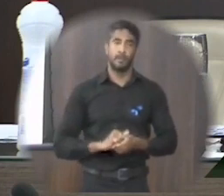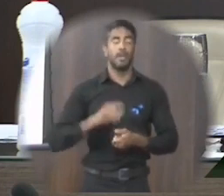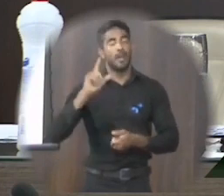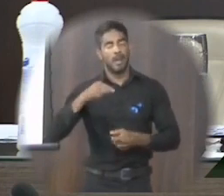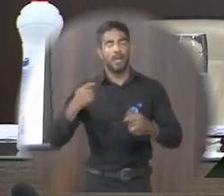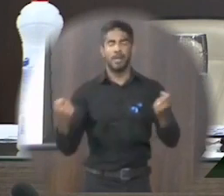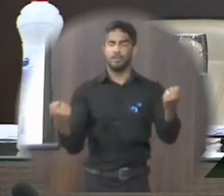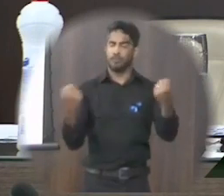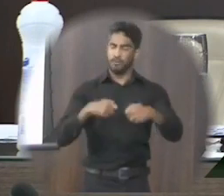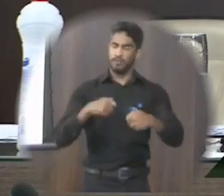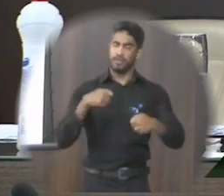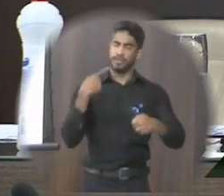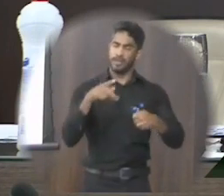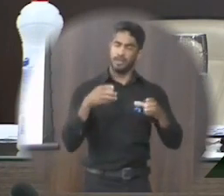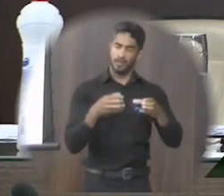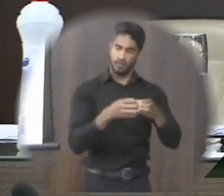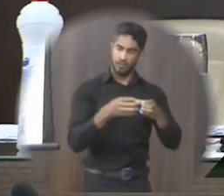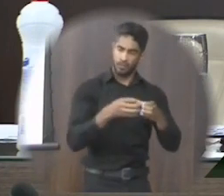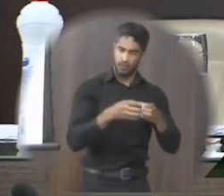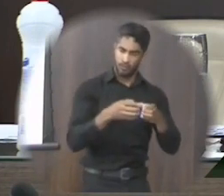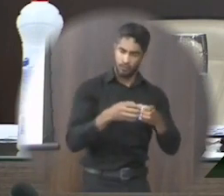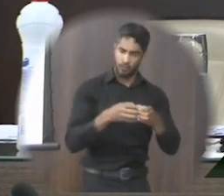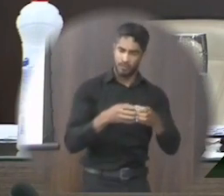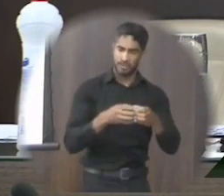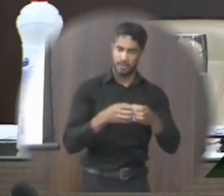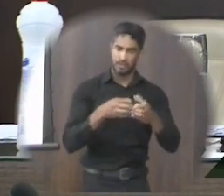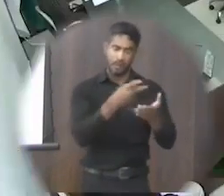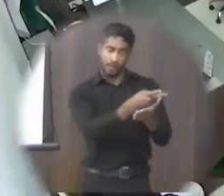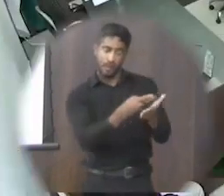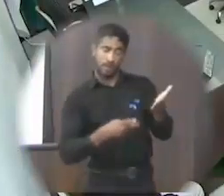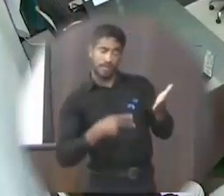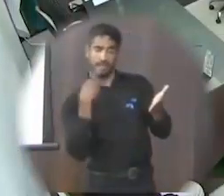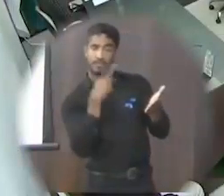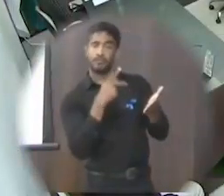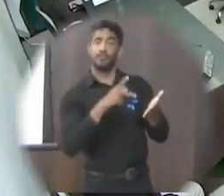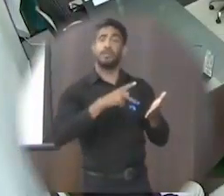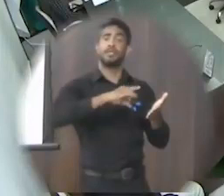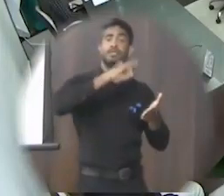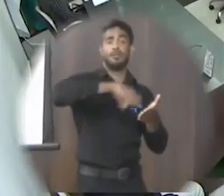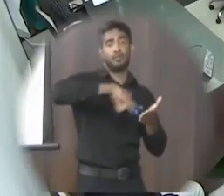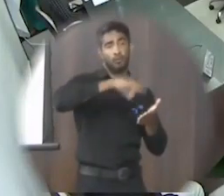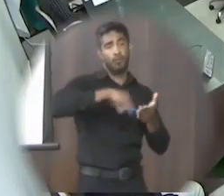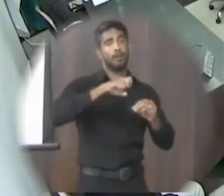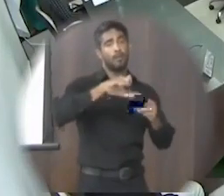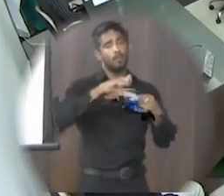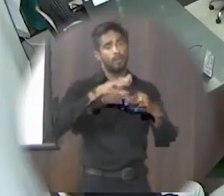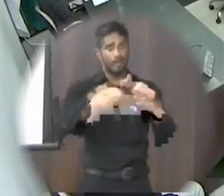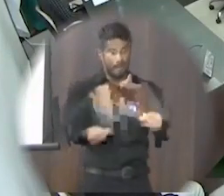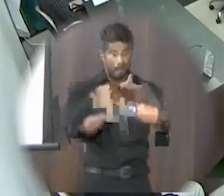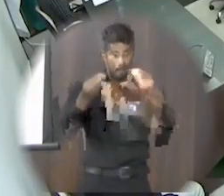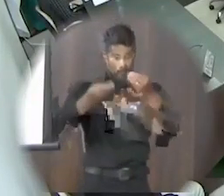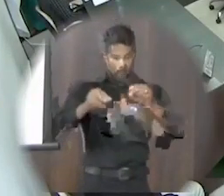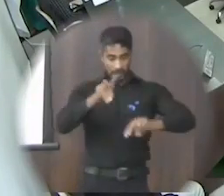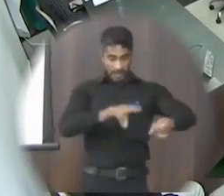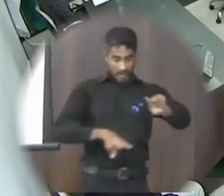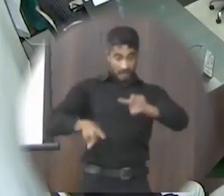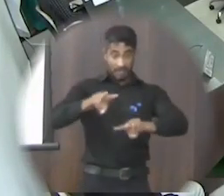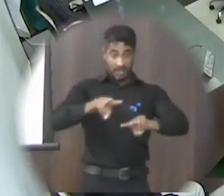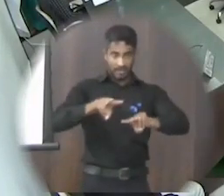de competência desta comissão dar parecer sobre esta matéria, por isso veio a esta comissão para tal